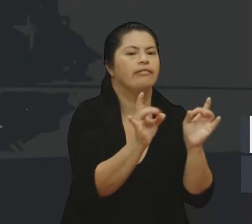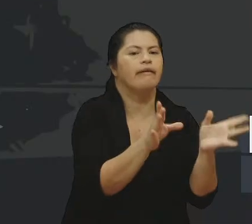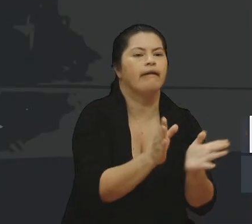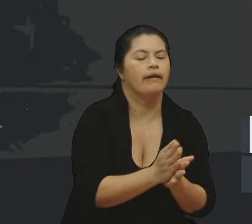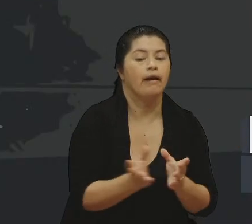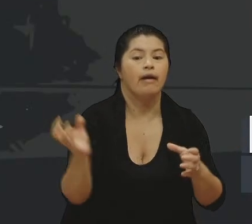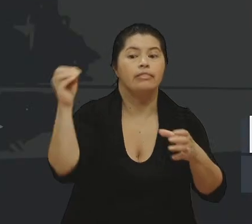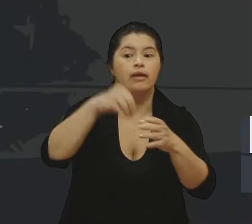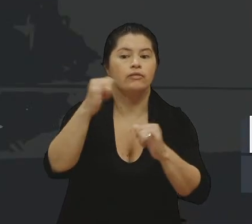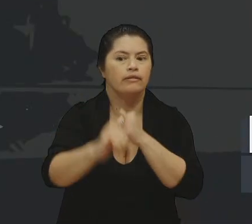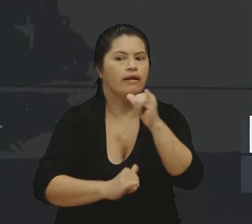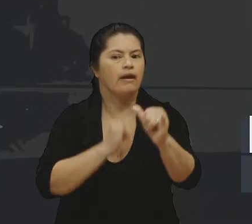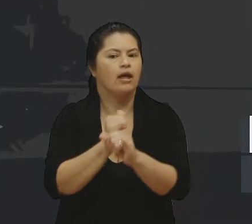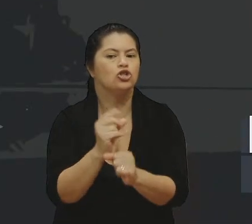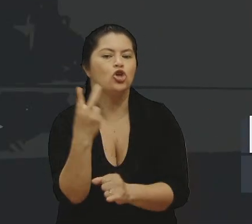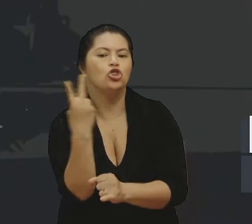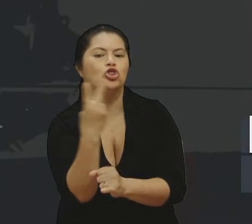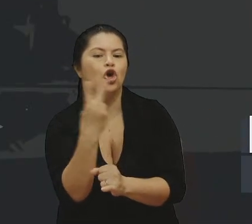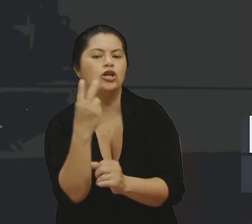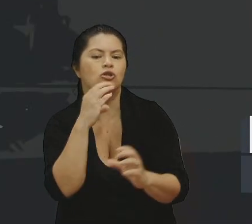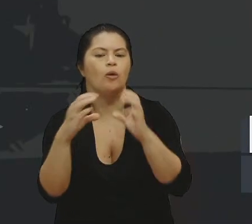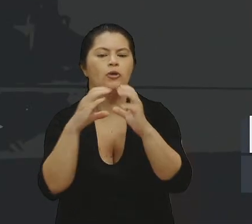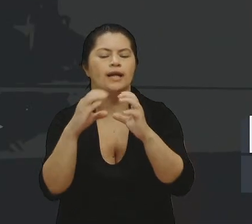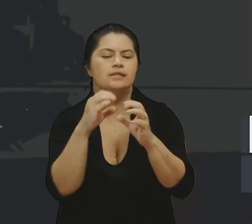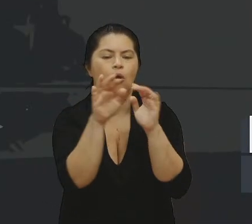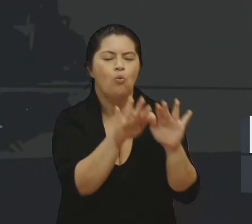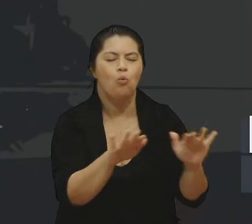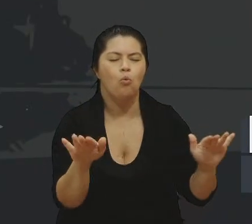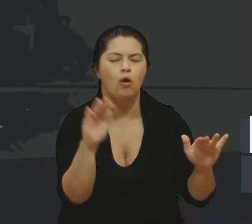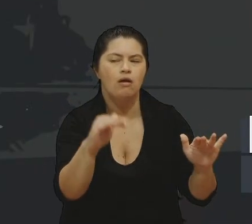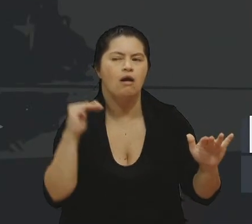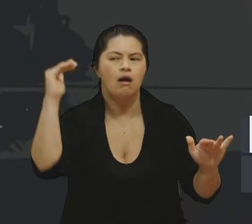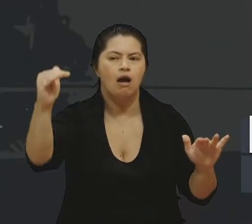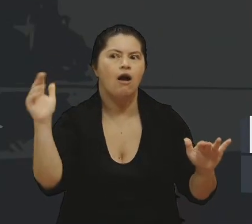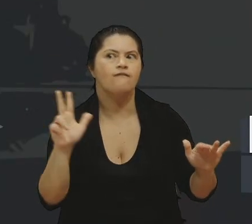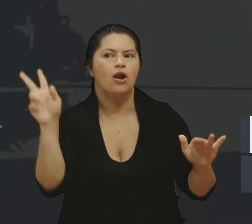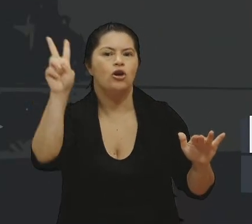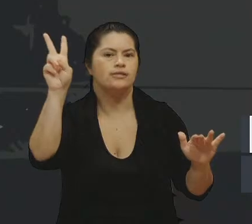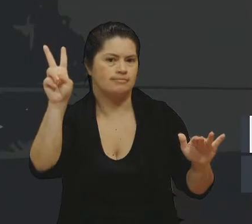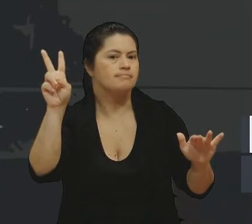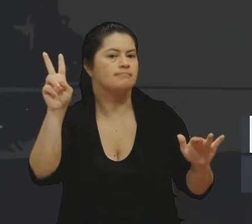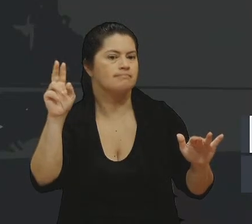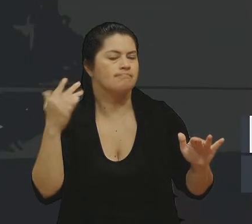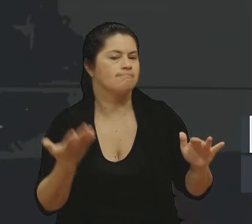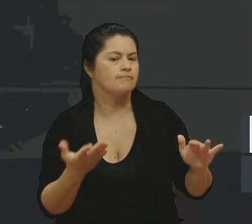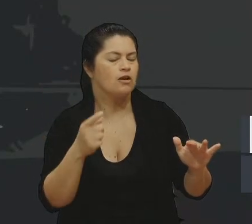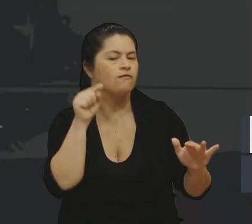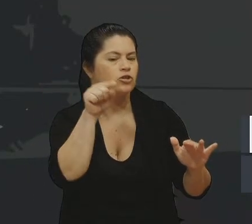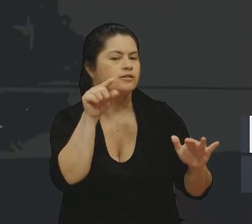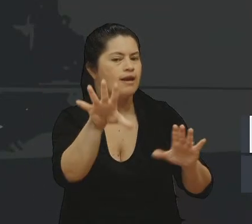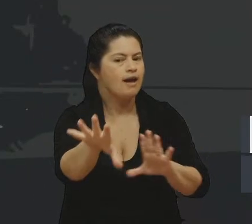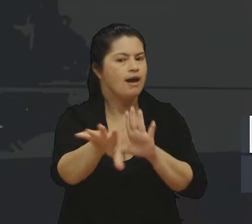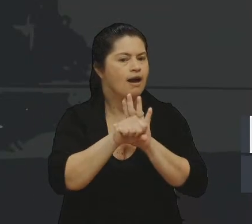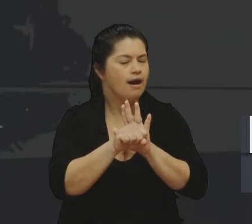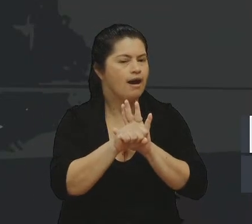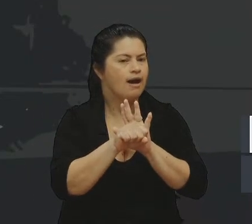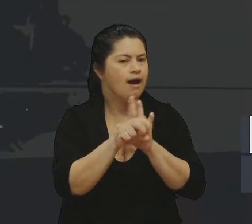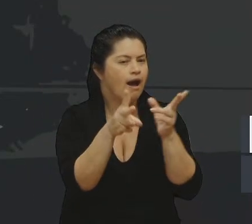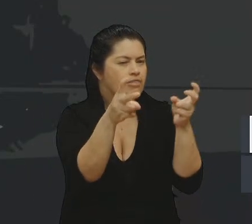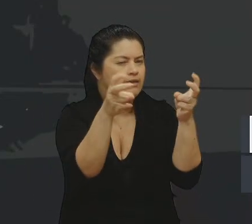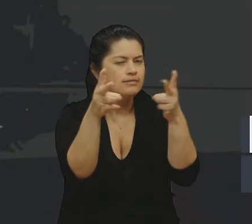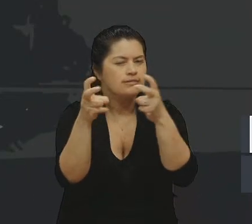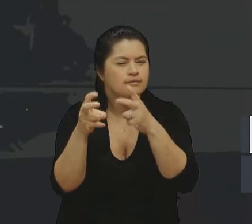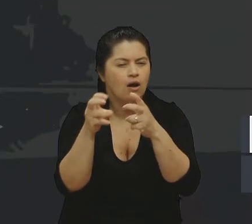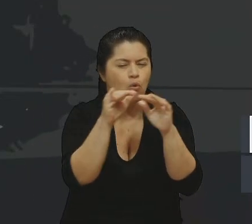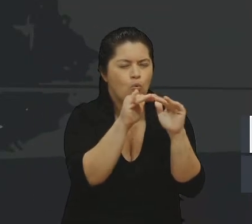internet, vocês vão ver 2 tipos de comunicação. A comunicação rasa e a comunicação de valor. Ou seja, você vai atrair atenção rasa ou